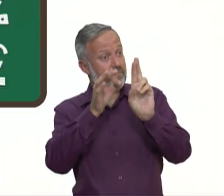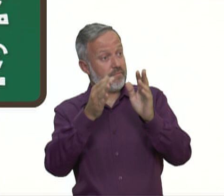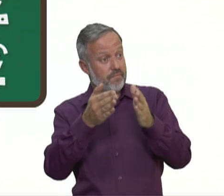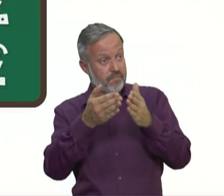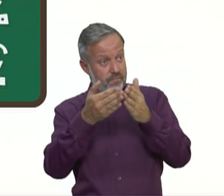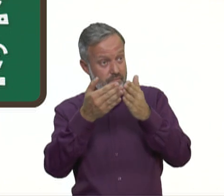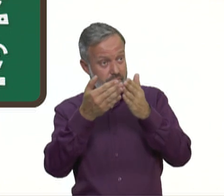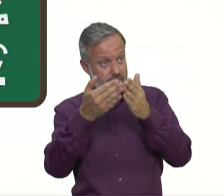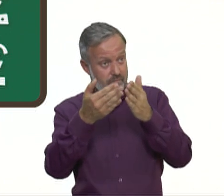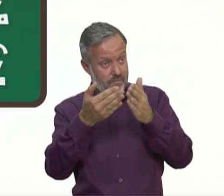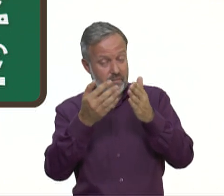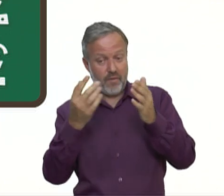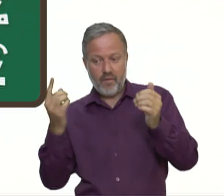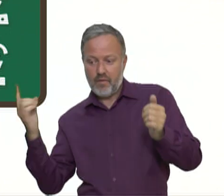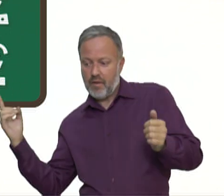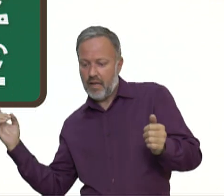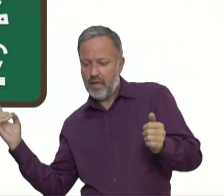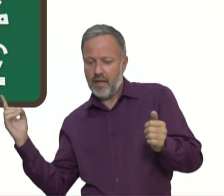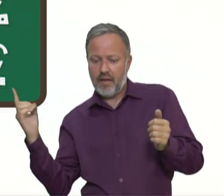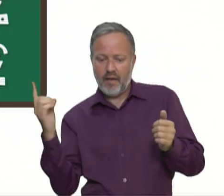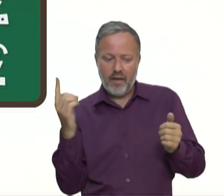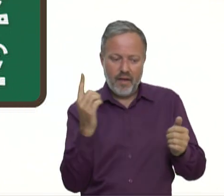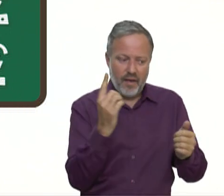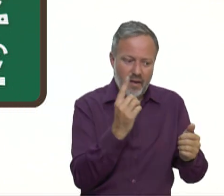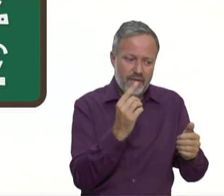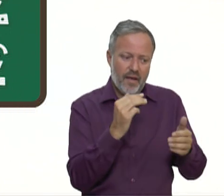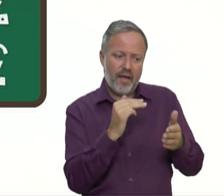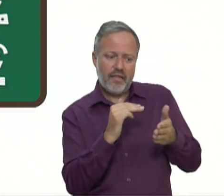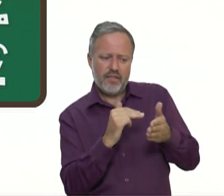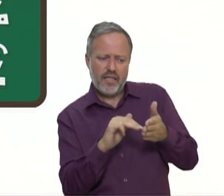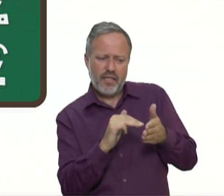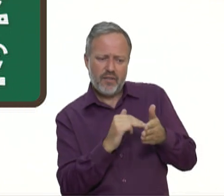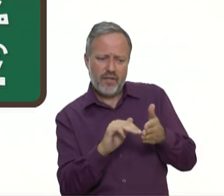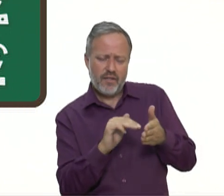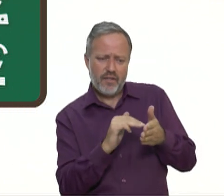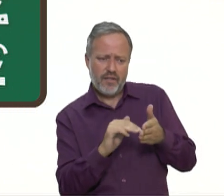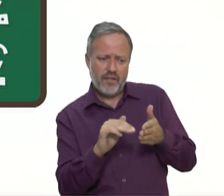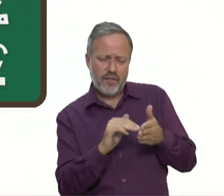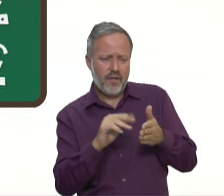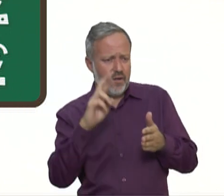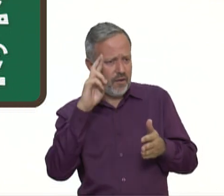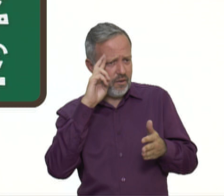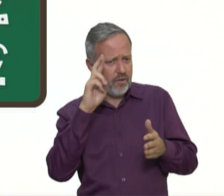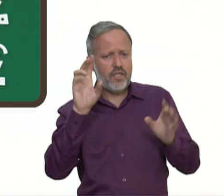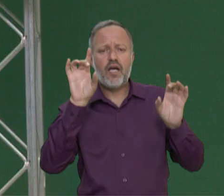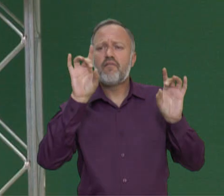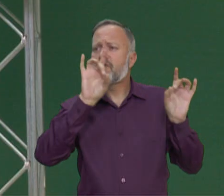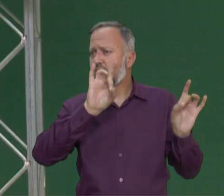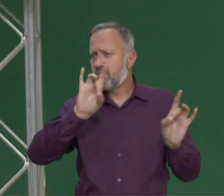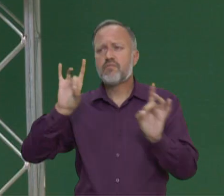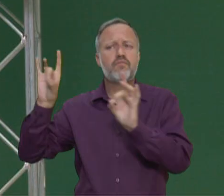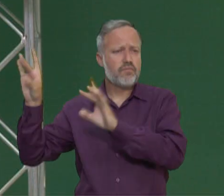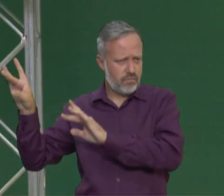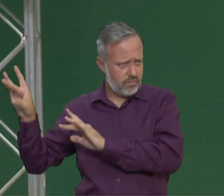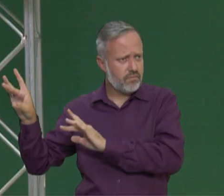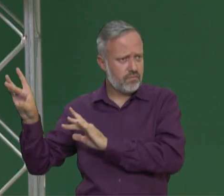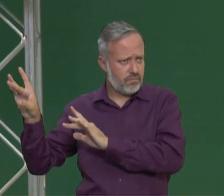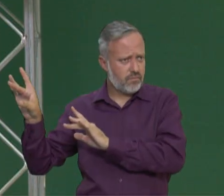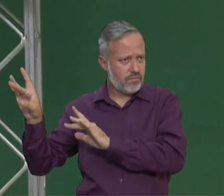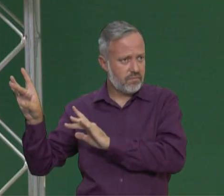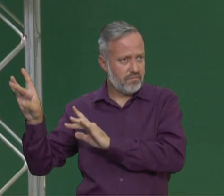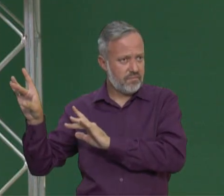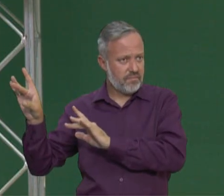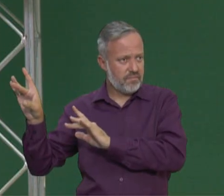eu cheguei no escritório, o chefe já tinha saído. The boss had gone